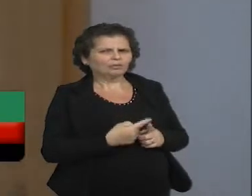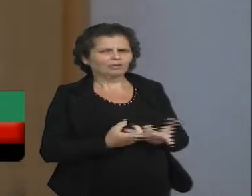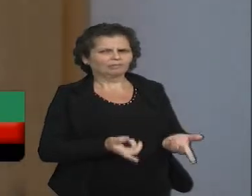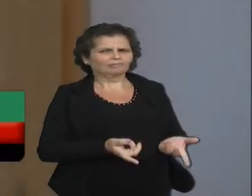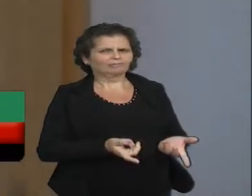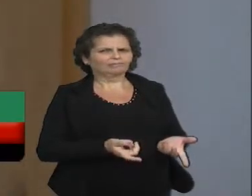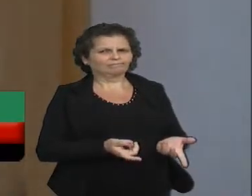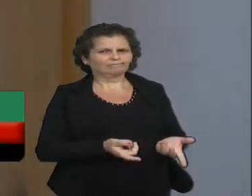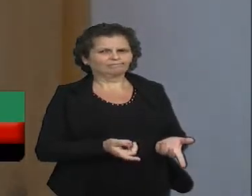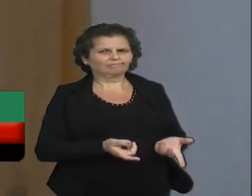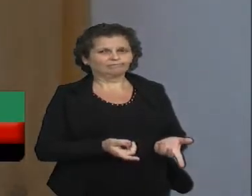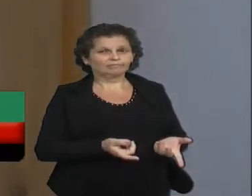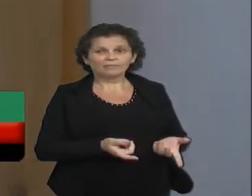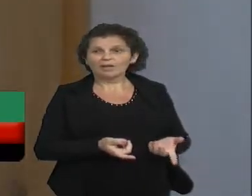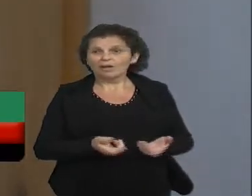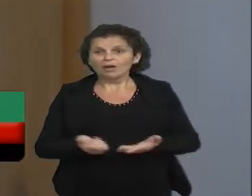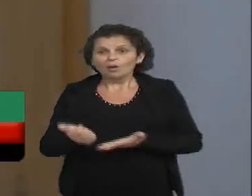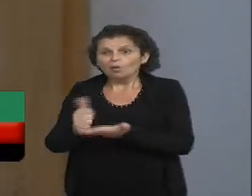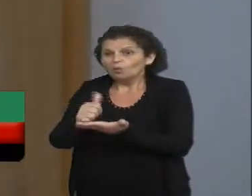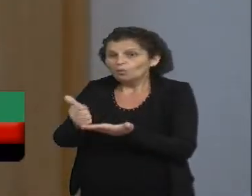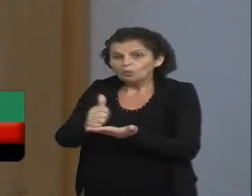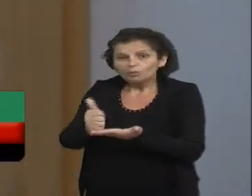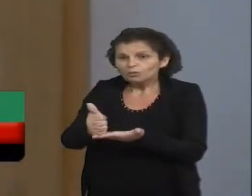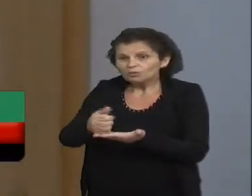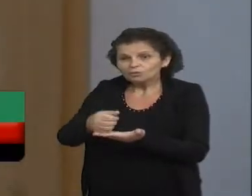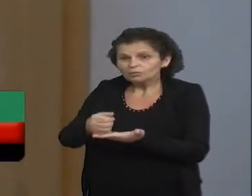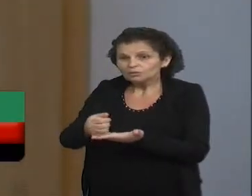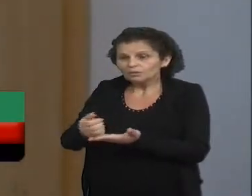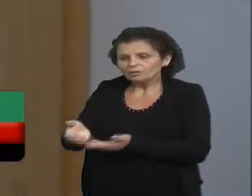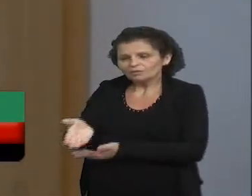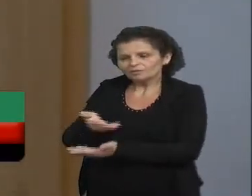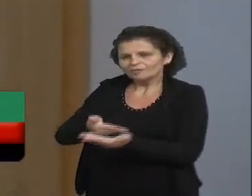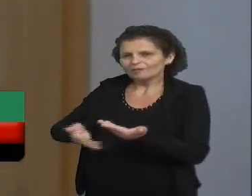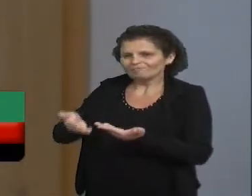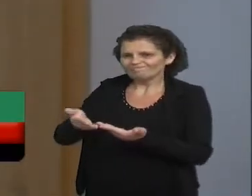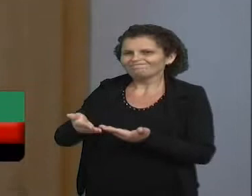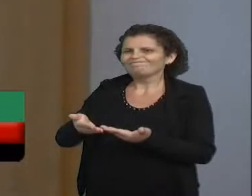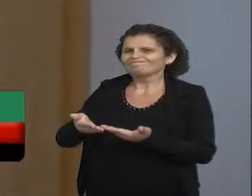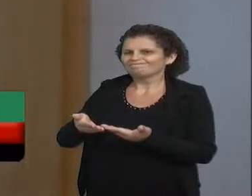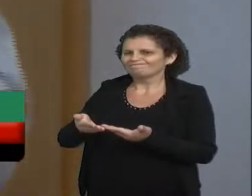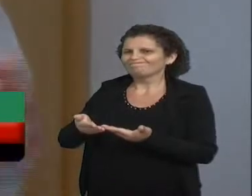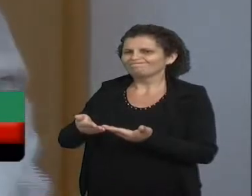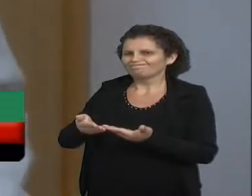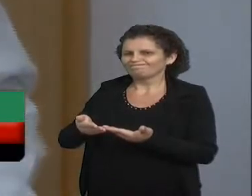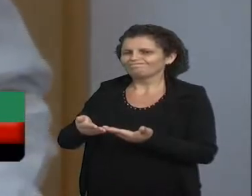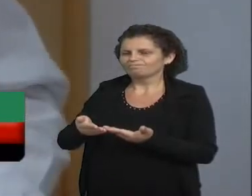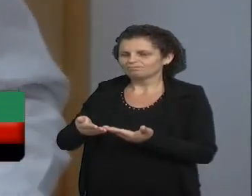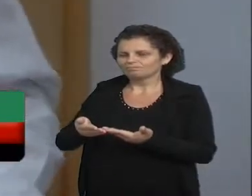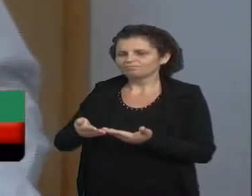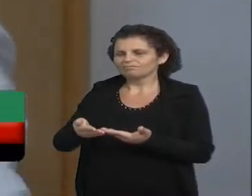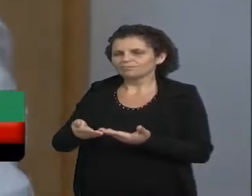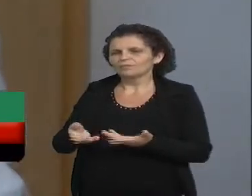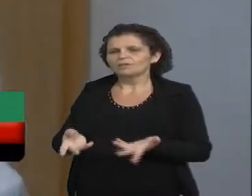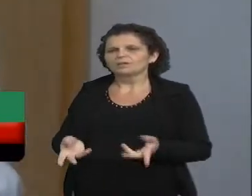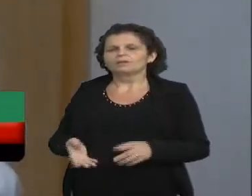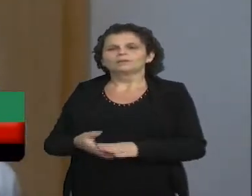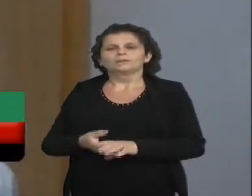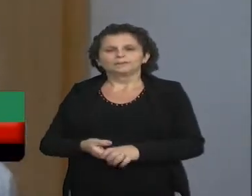preocupado. Casa do meu sobrinho, a troca de um controle de videogame. É para ficar preocupado, sim. Né? A gente tem que ficar